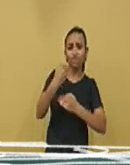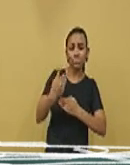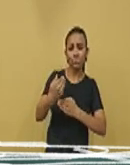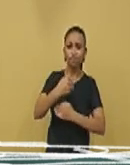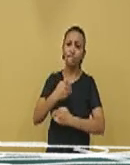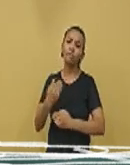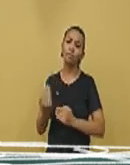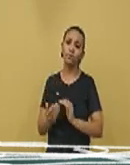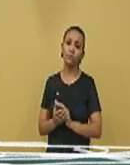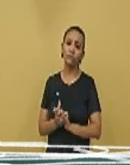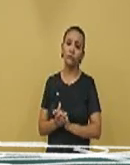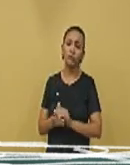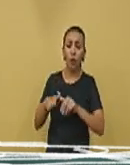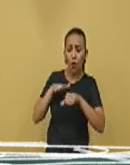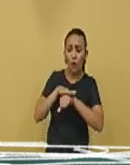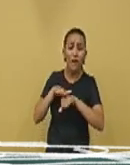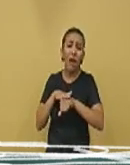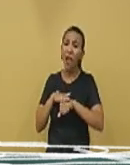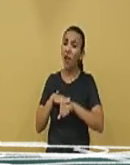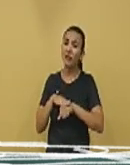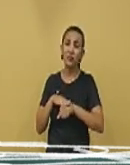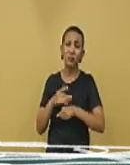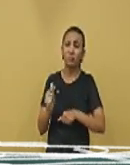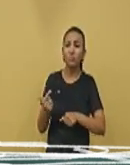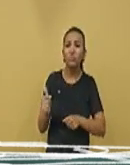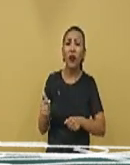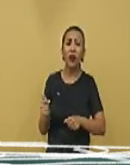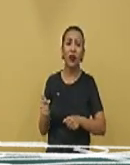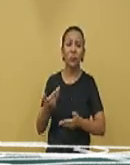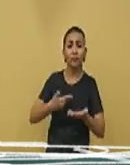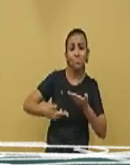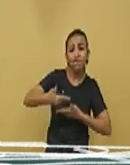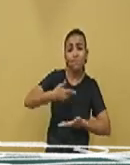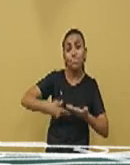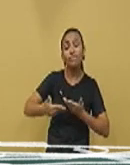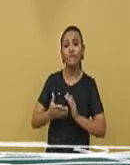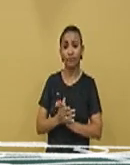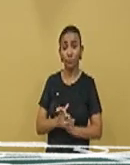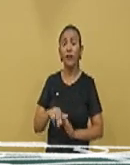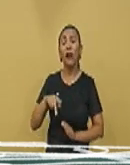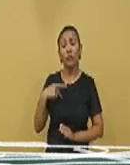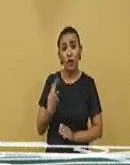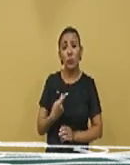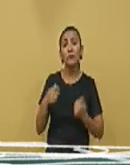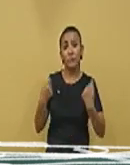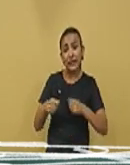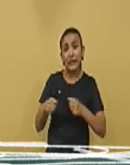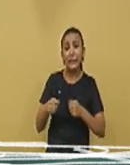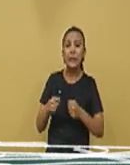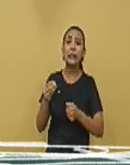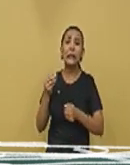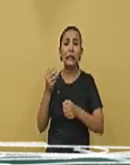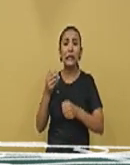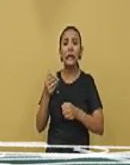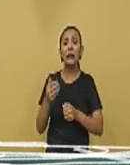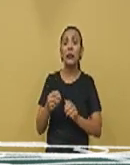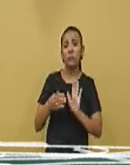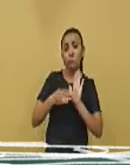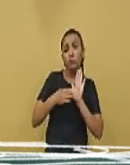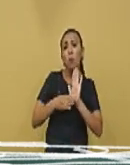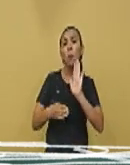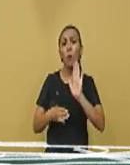das nossas não conversa, não coisa, e vai começando a entrar em depressão. Então, acho que a gente tem que ter algumas propostas de